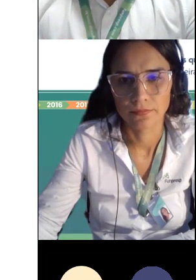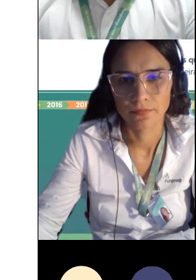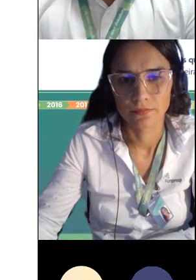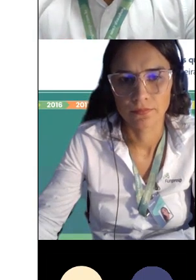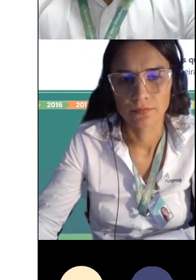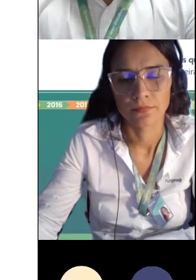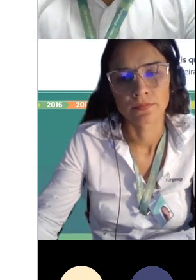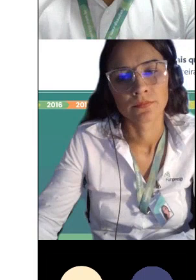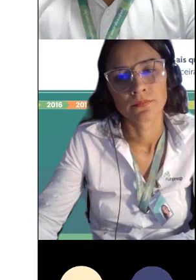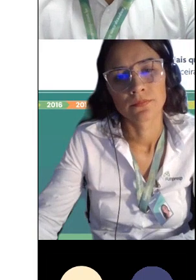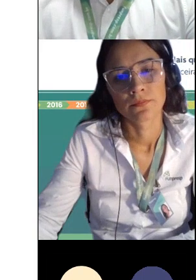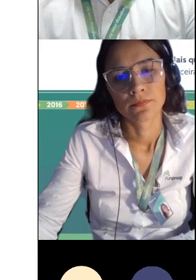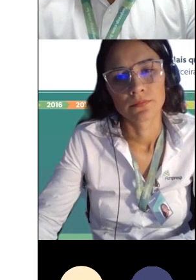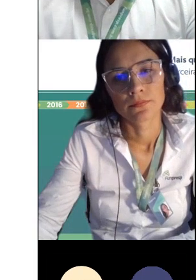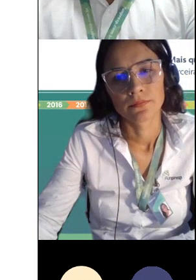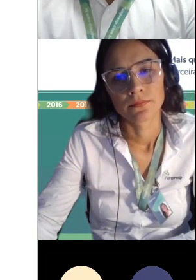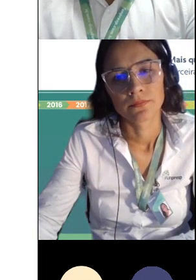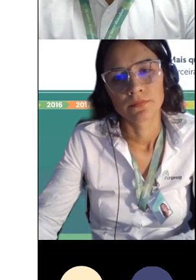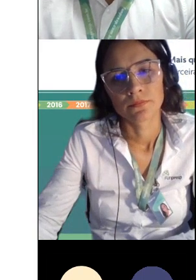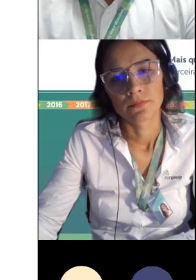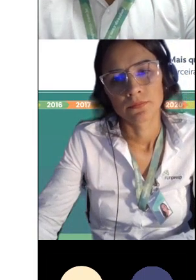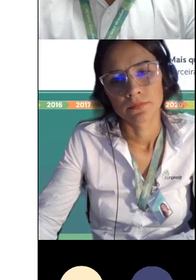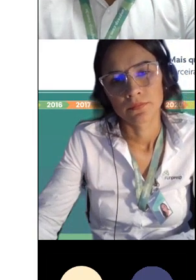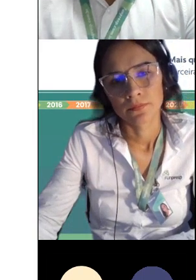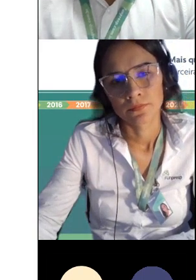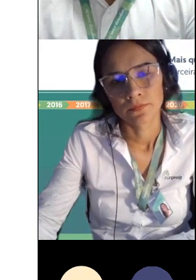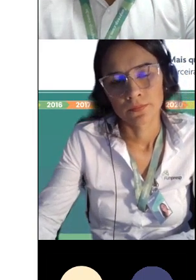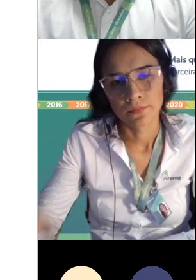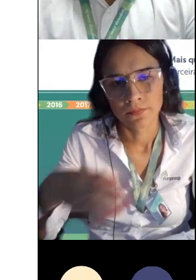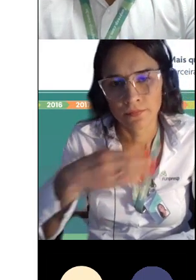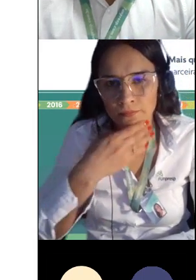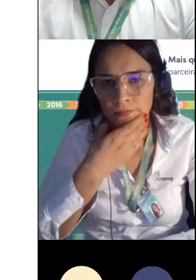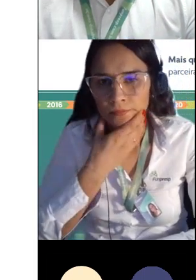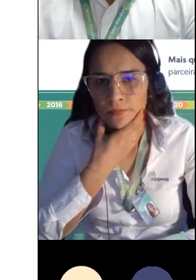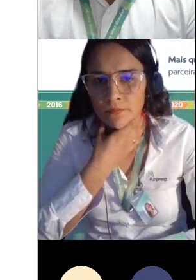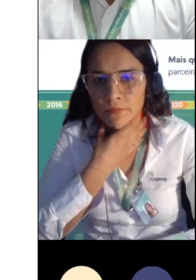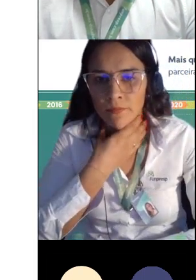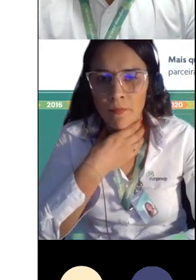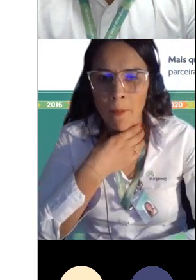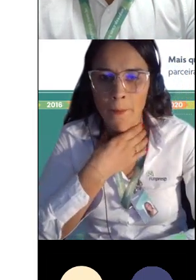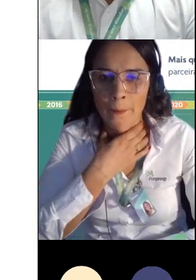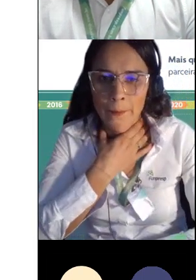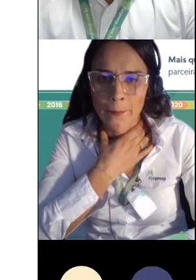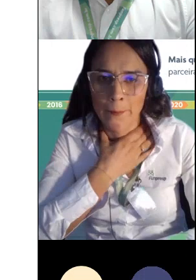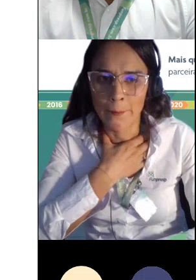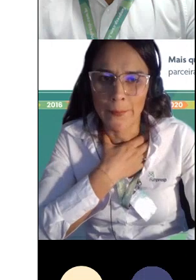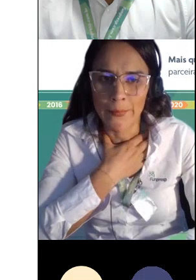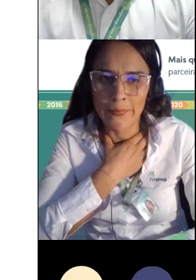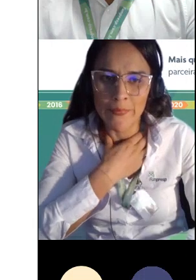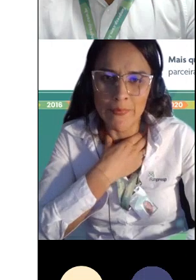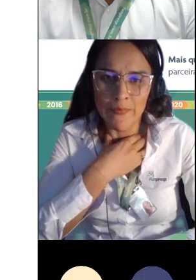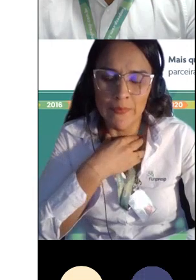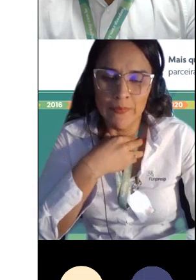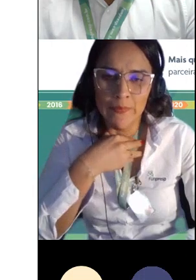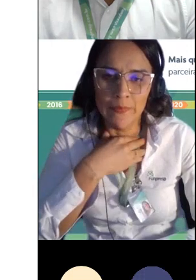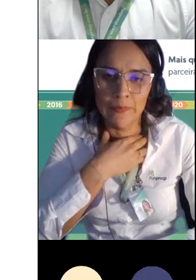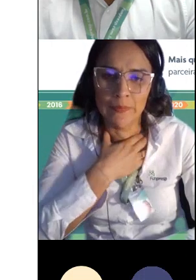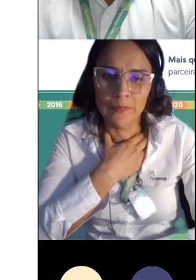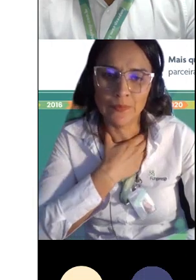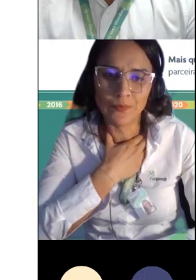mercado, eu vou conseguir rentabilidades maiores. Será? Olha, no CDI deu abaixo, na Bolsa deu